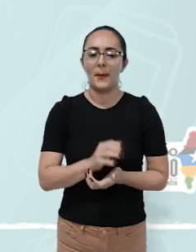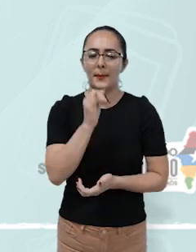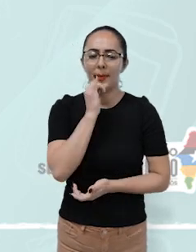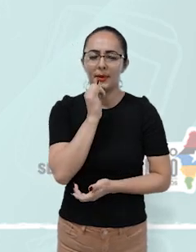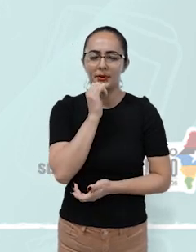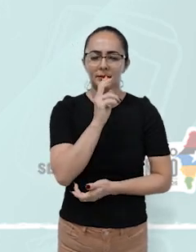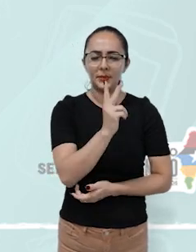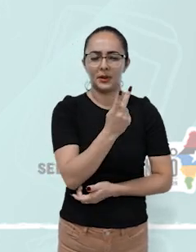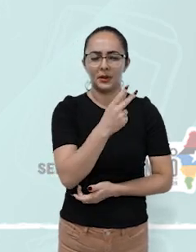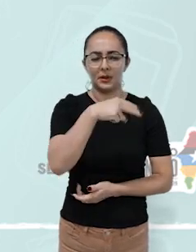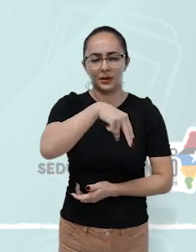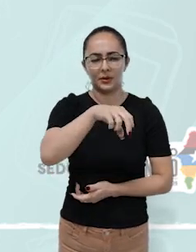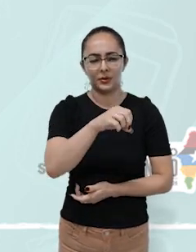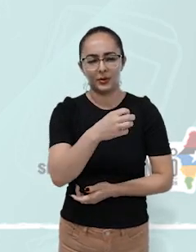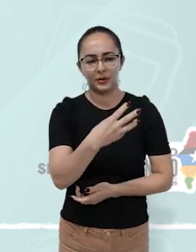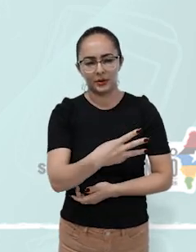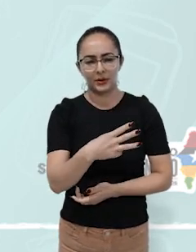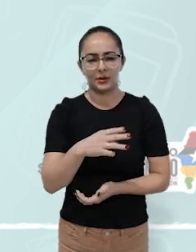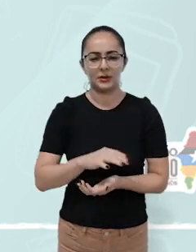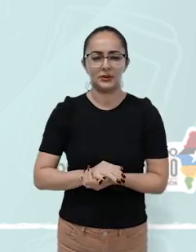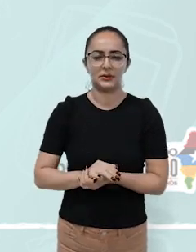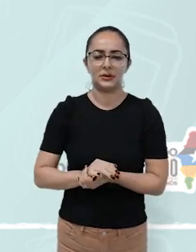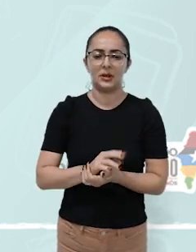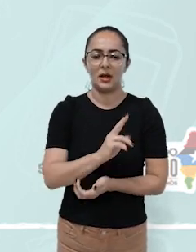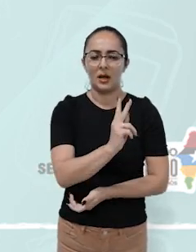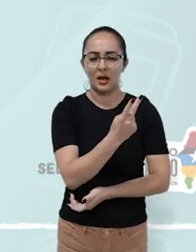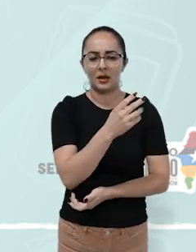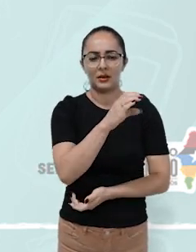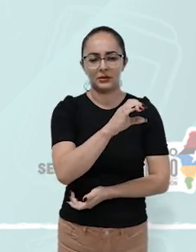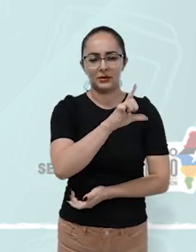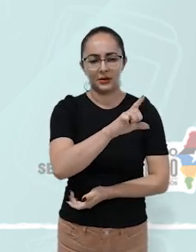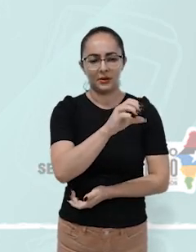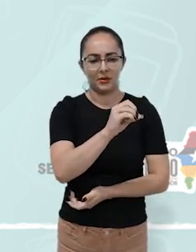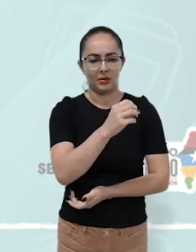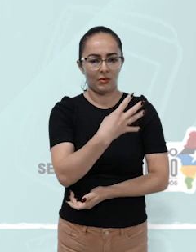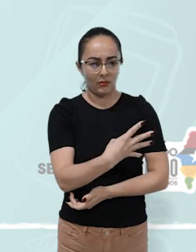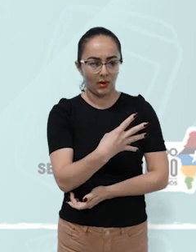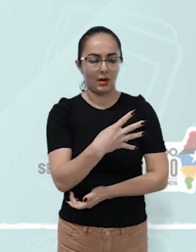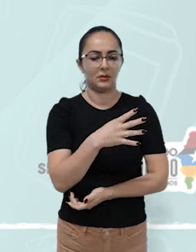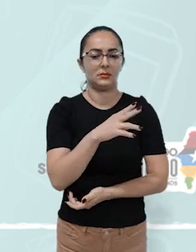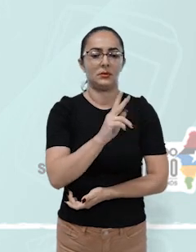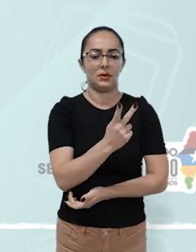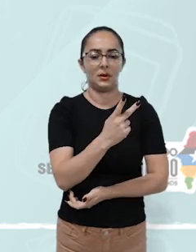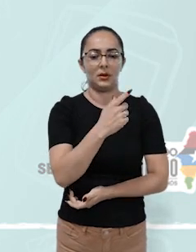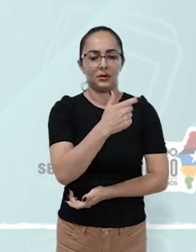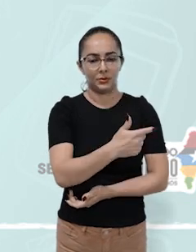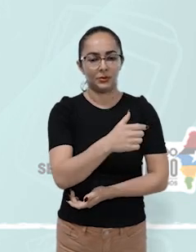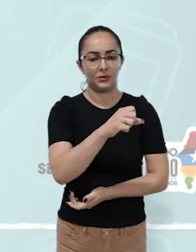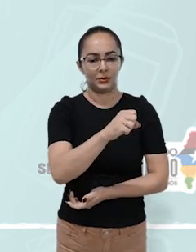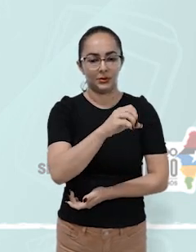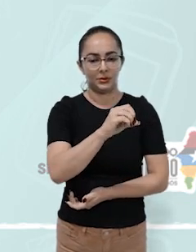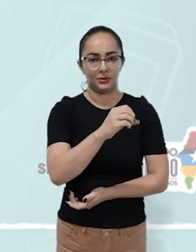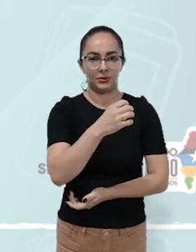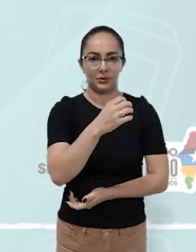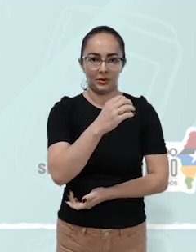HNO3, HClO4, H2SO4. Hidrácido,